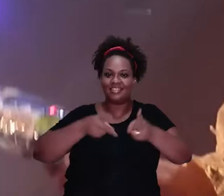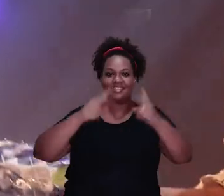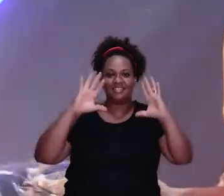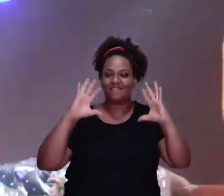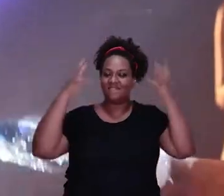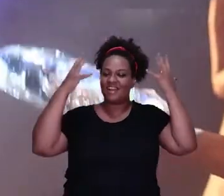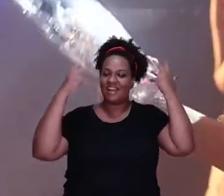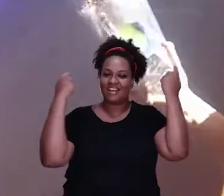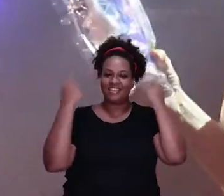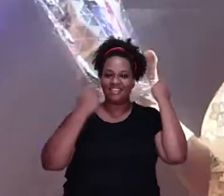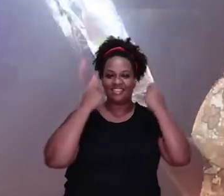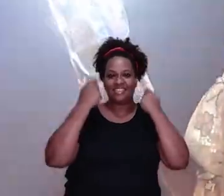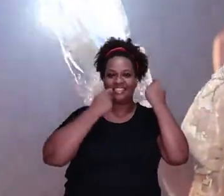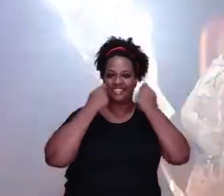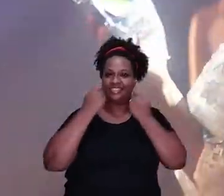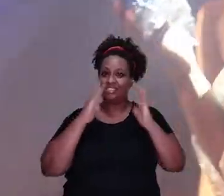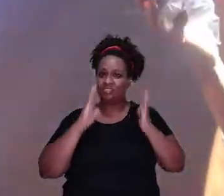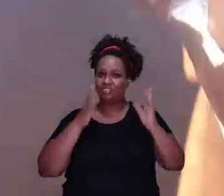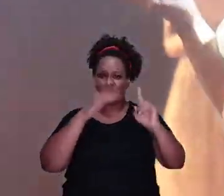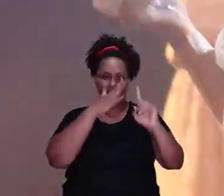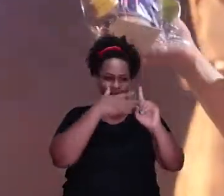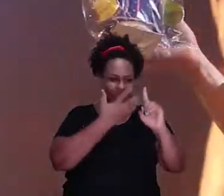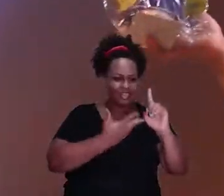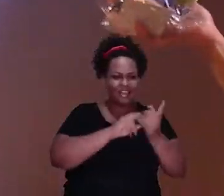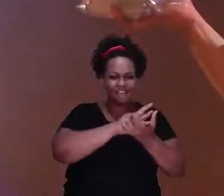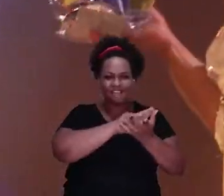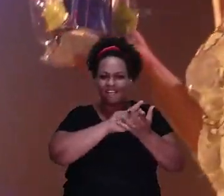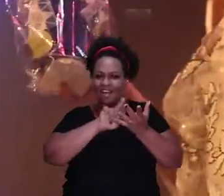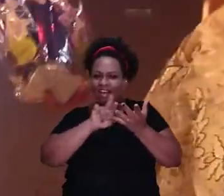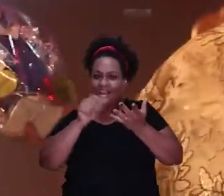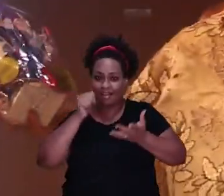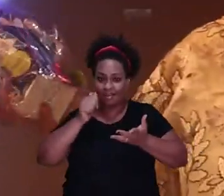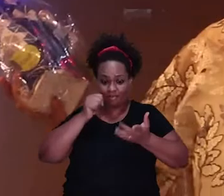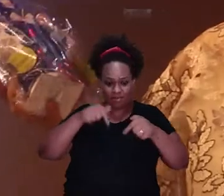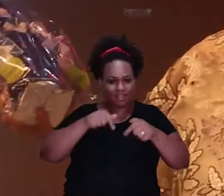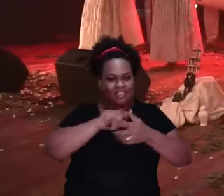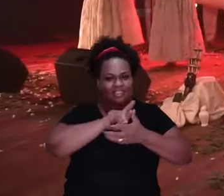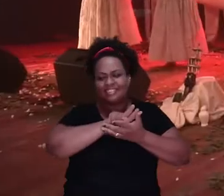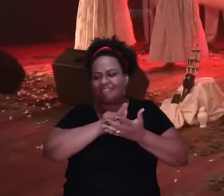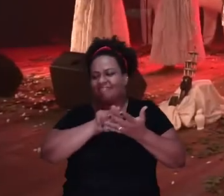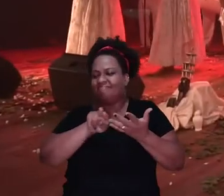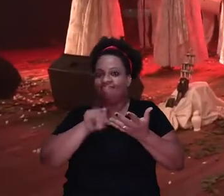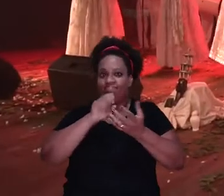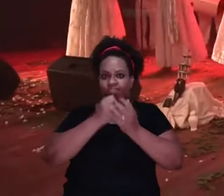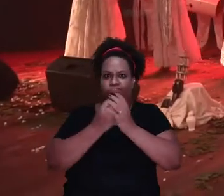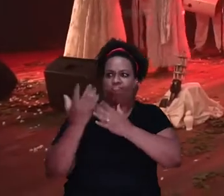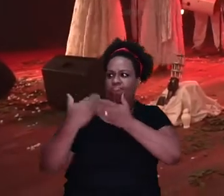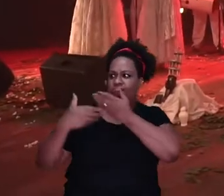a gente se lembra de festival a gente já homenageou várias de yalorixás e várias